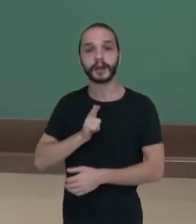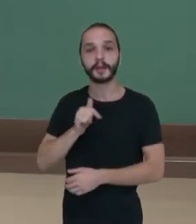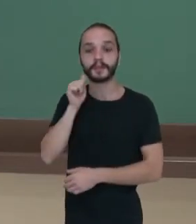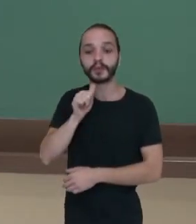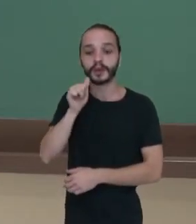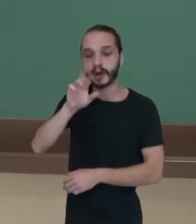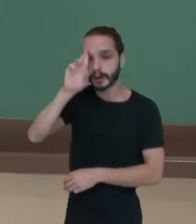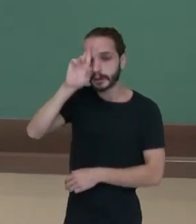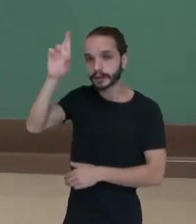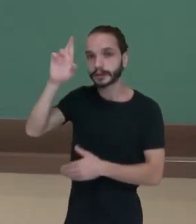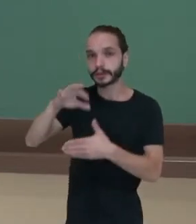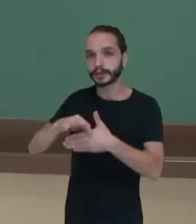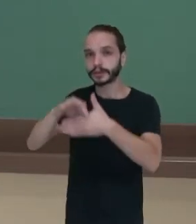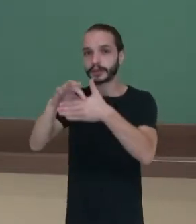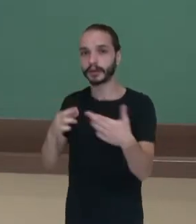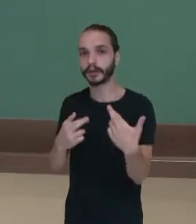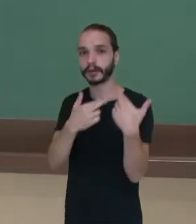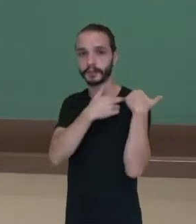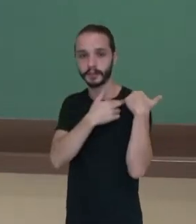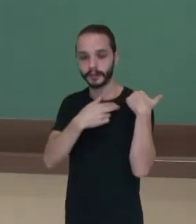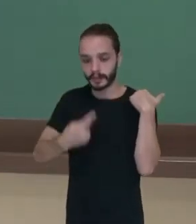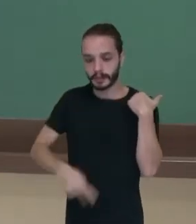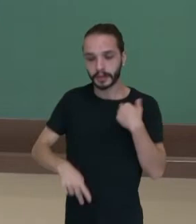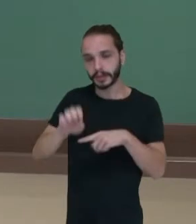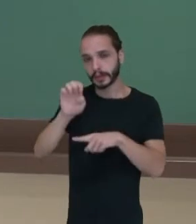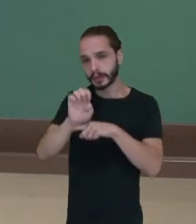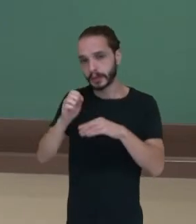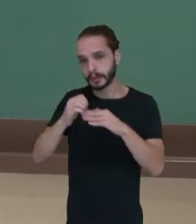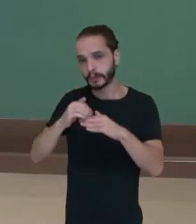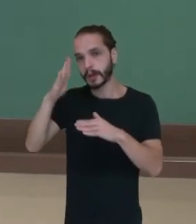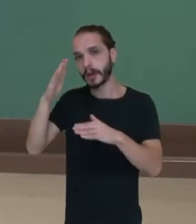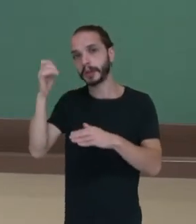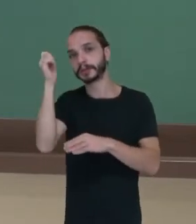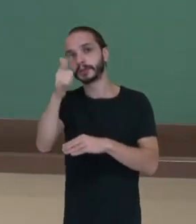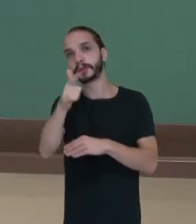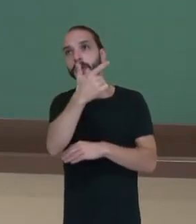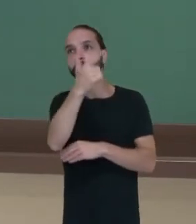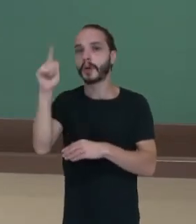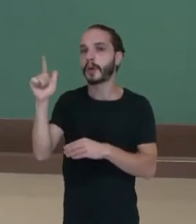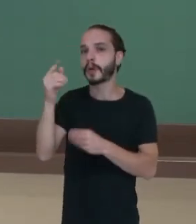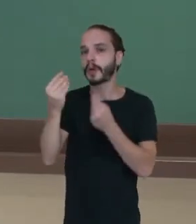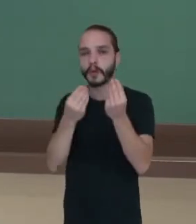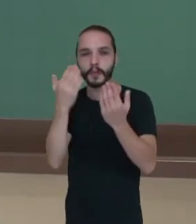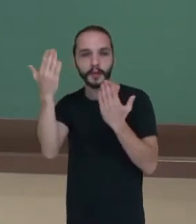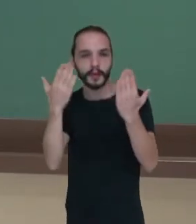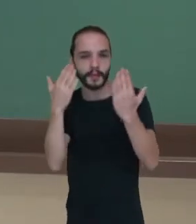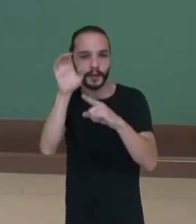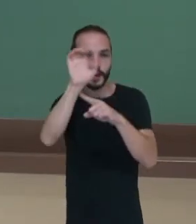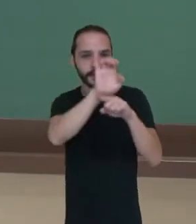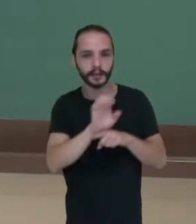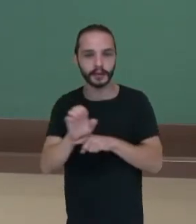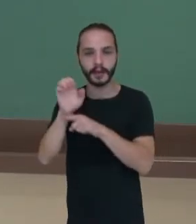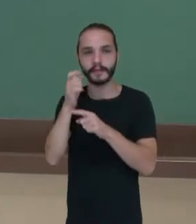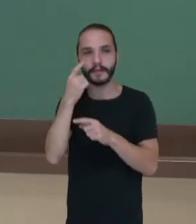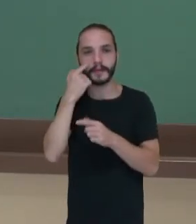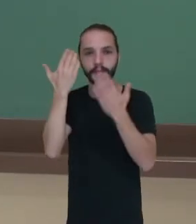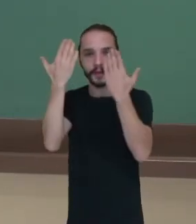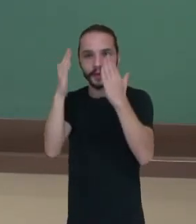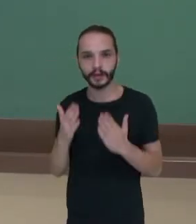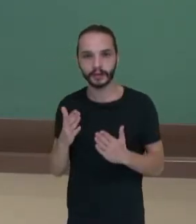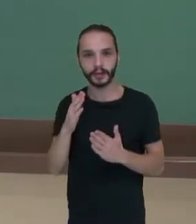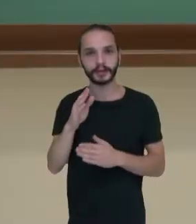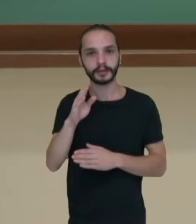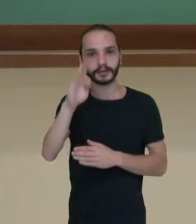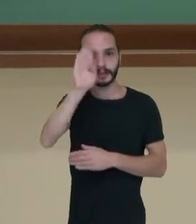mulheres. Será que no nosso estado é maior ou menor do que em outros? Então, vamos analisar o mapa para construir a nossa